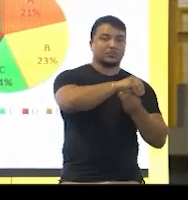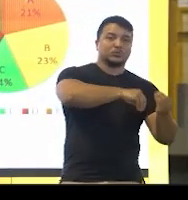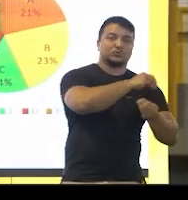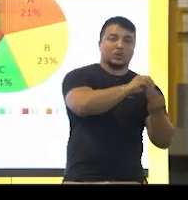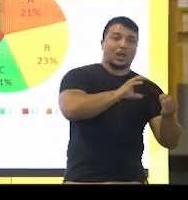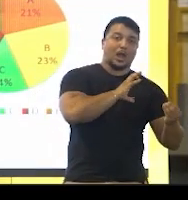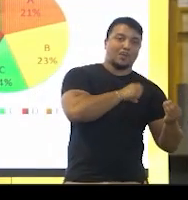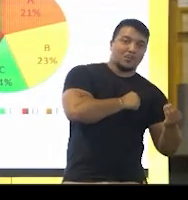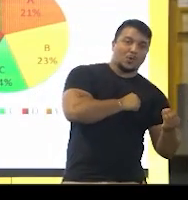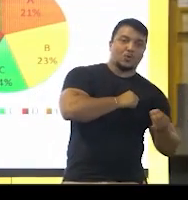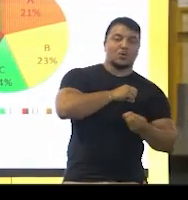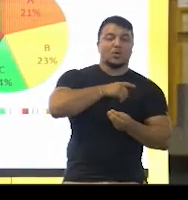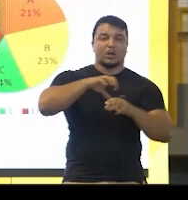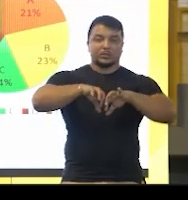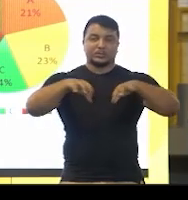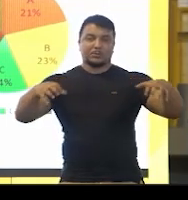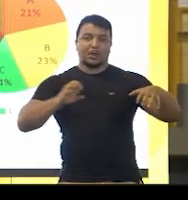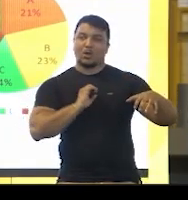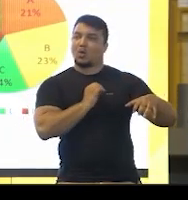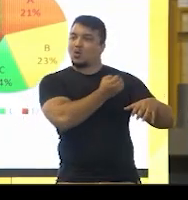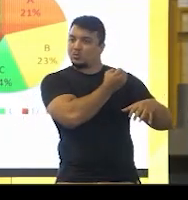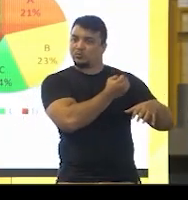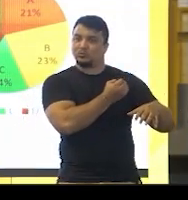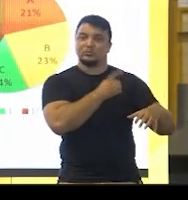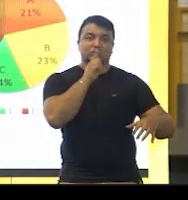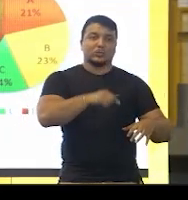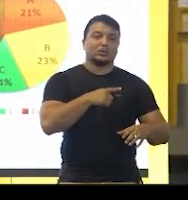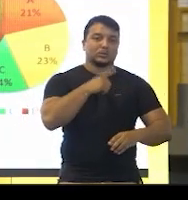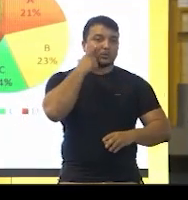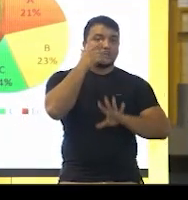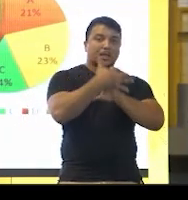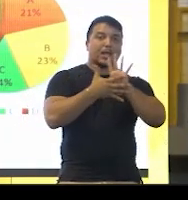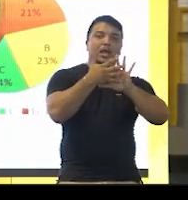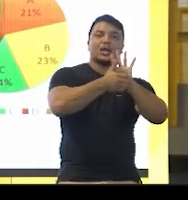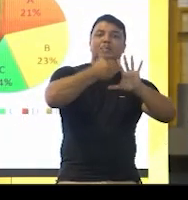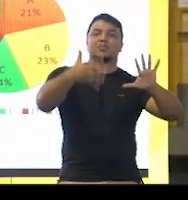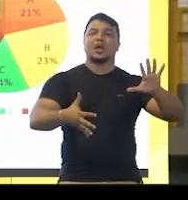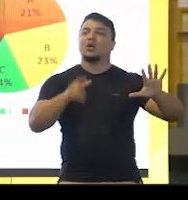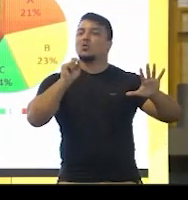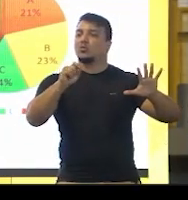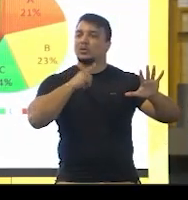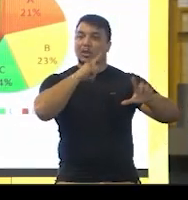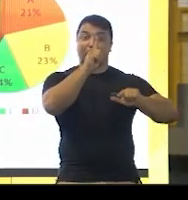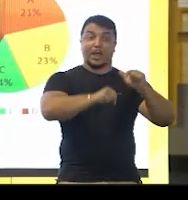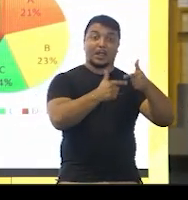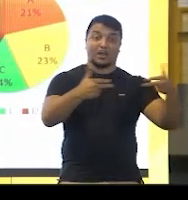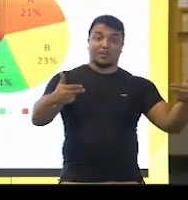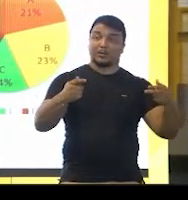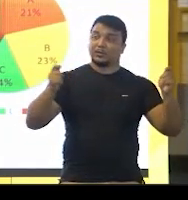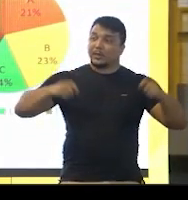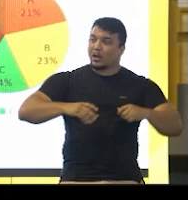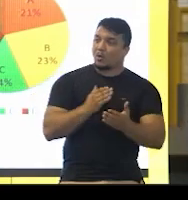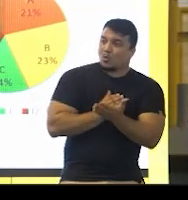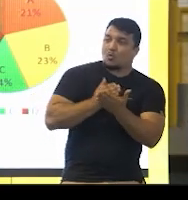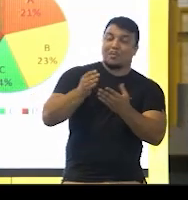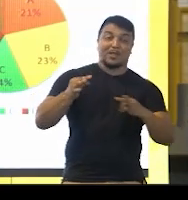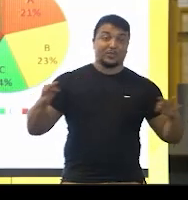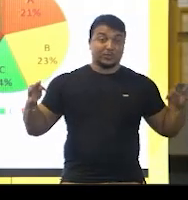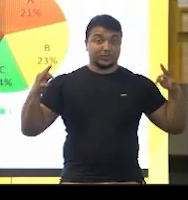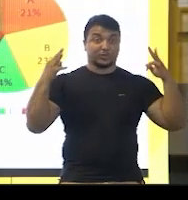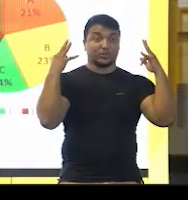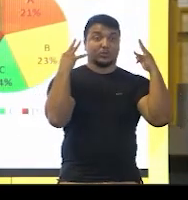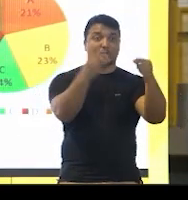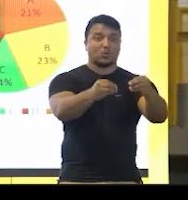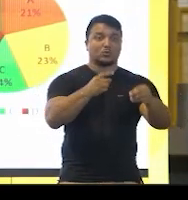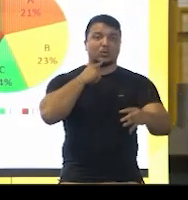amor, ora separados pelo ódio. Esse texto está dizendo assim, meus amores, os elementos que deram origem a todas